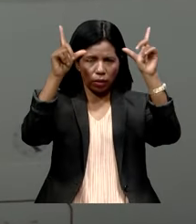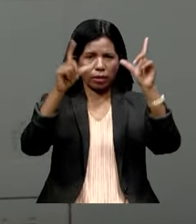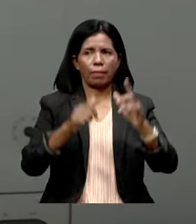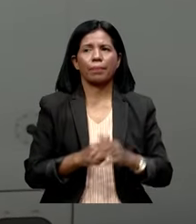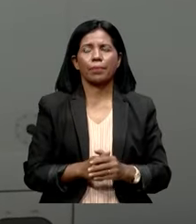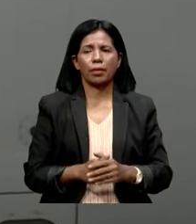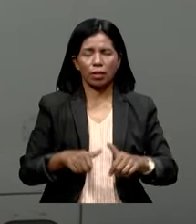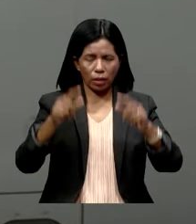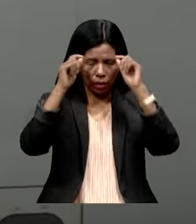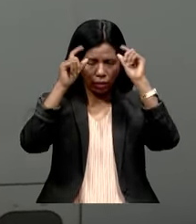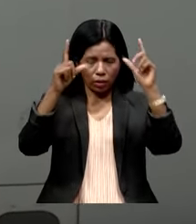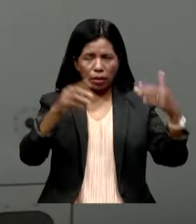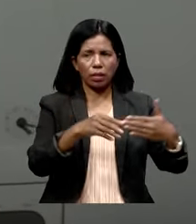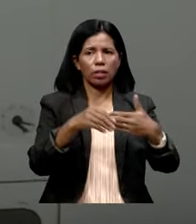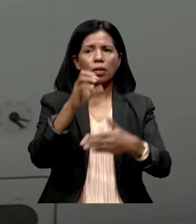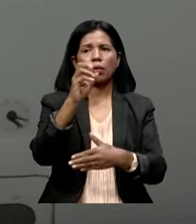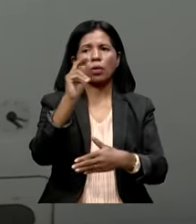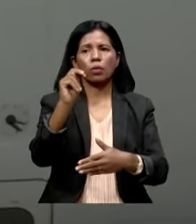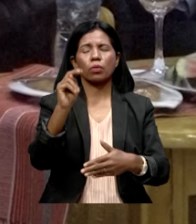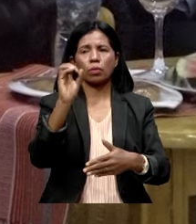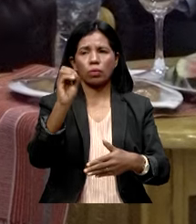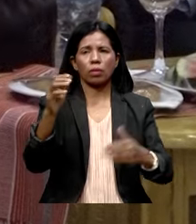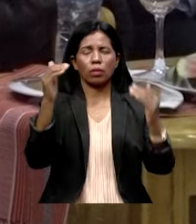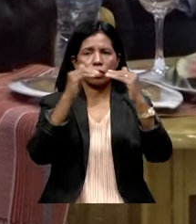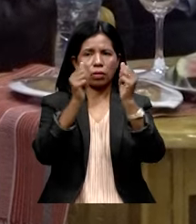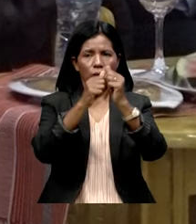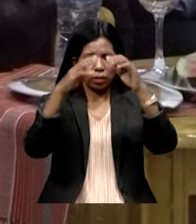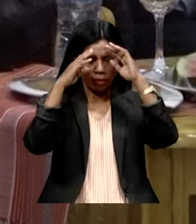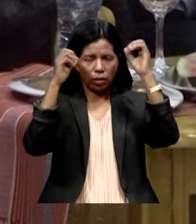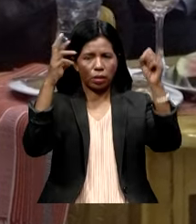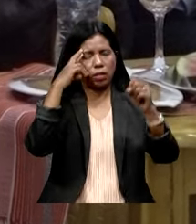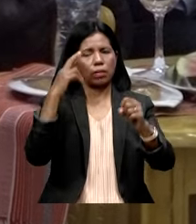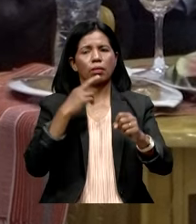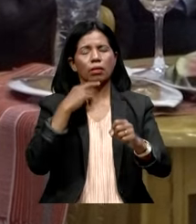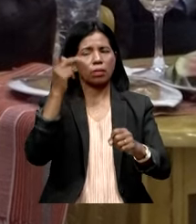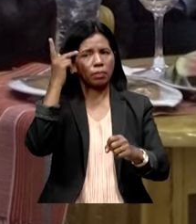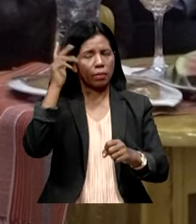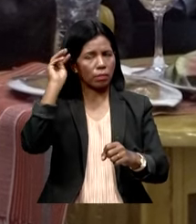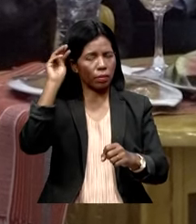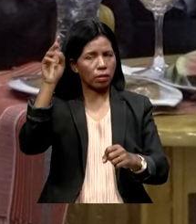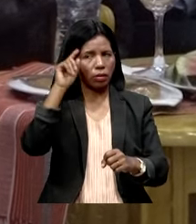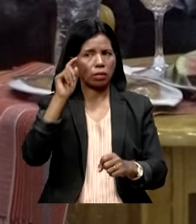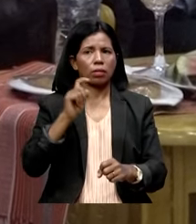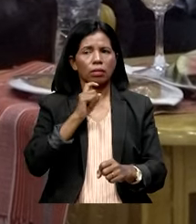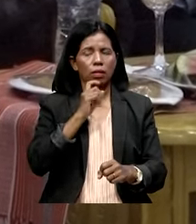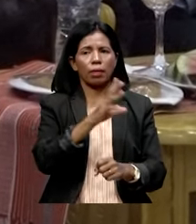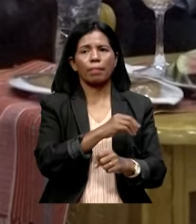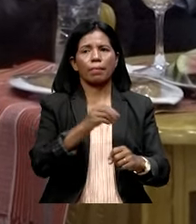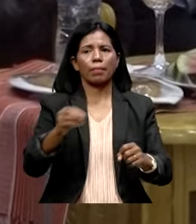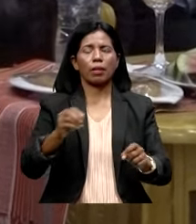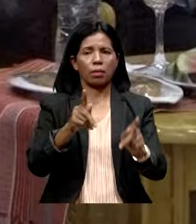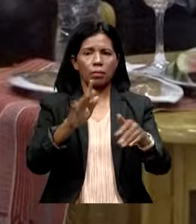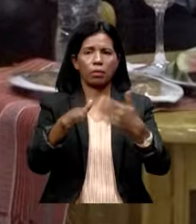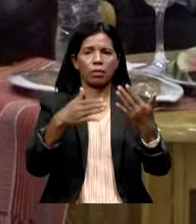a Timor-Leste, líder ONU encontrou o presidente da República, José Ramos Horta, primeiro-ministro, Kairala Xanana Guzmão, numa